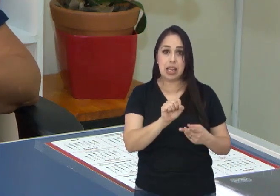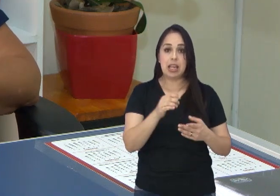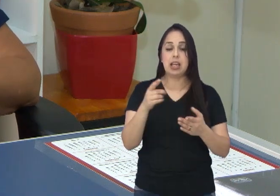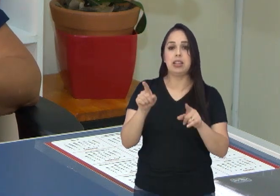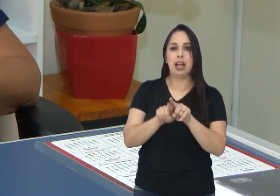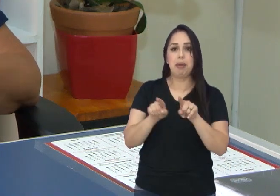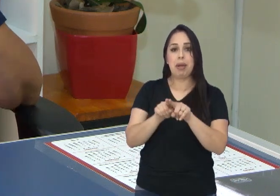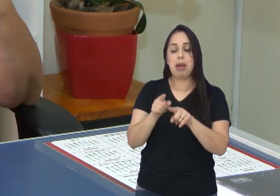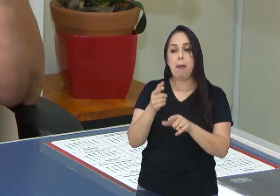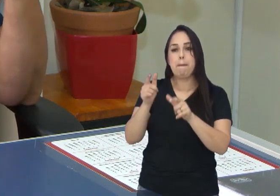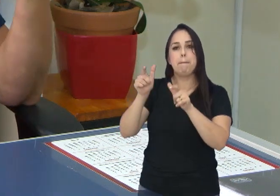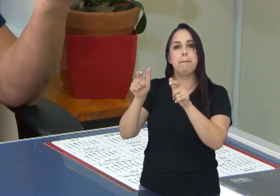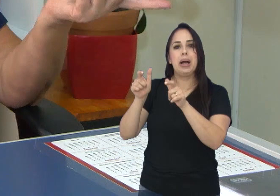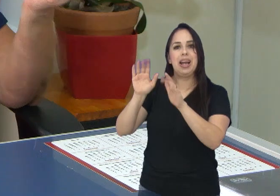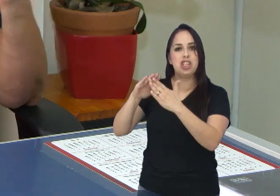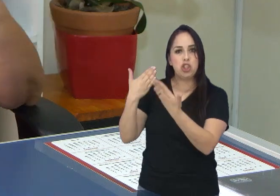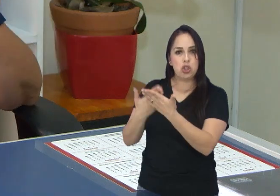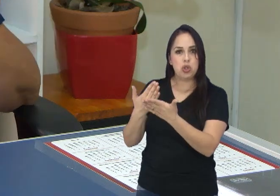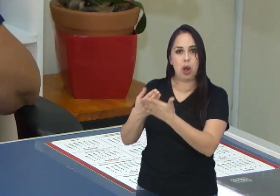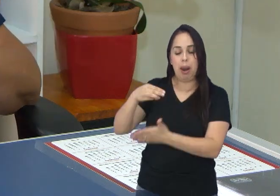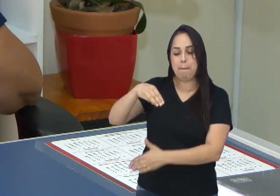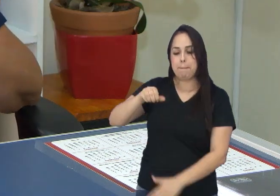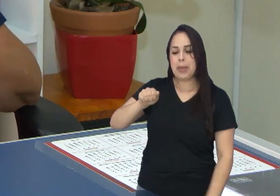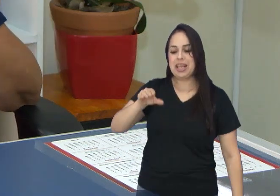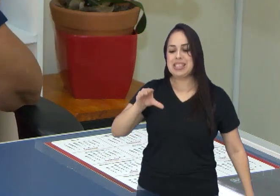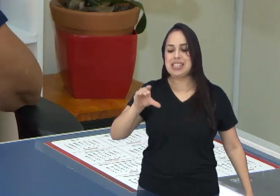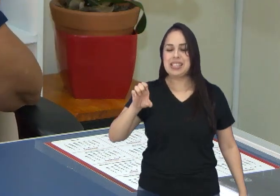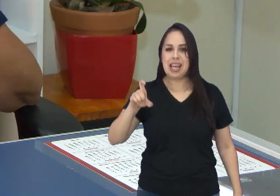o bairro, saindo do centro e vindo